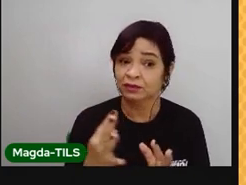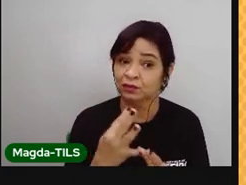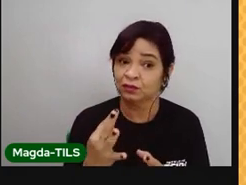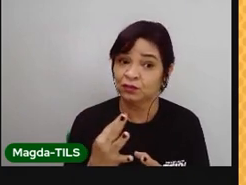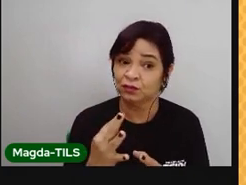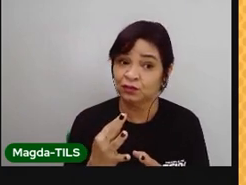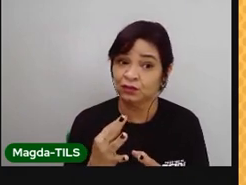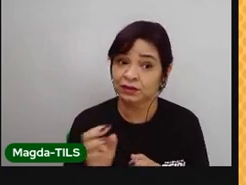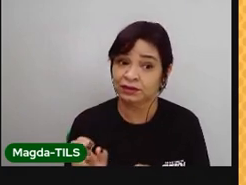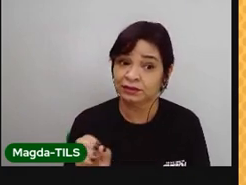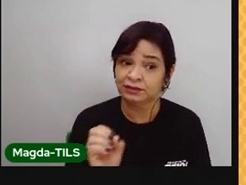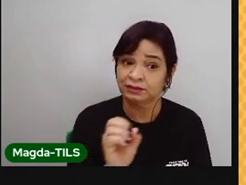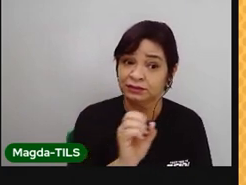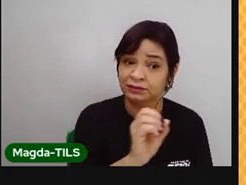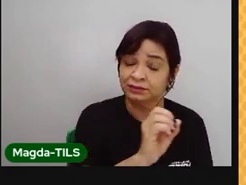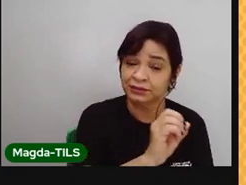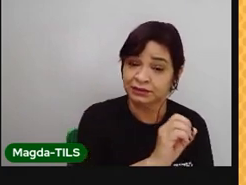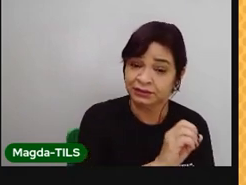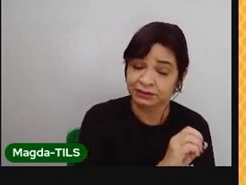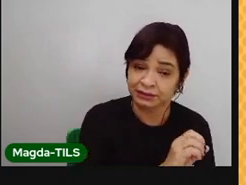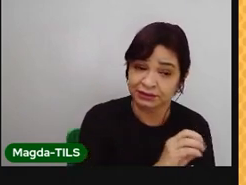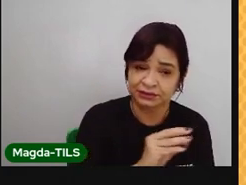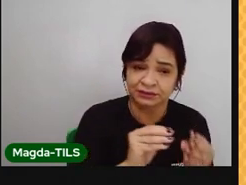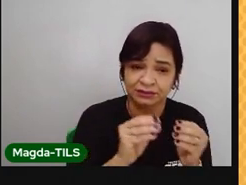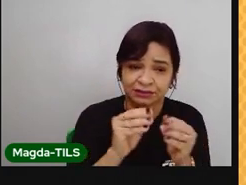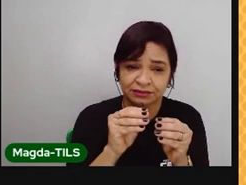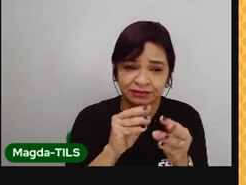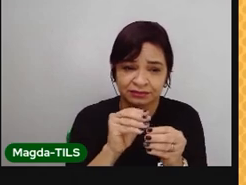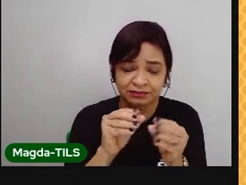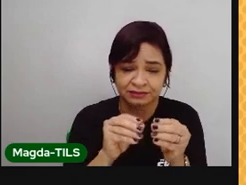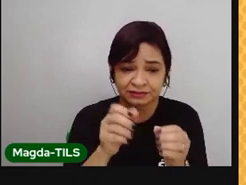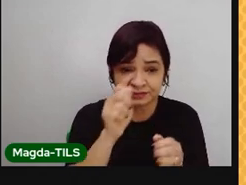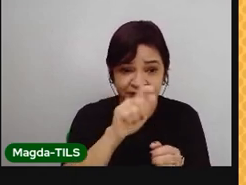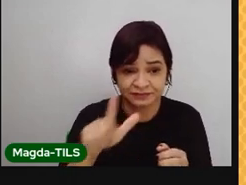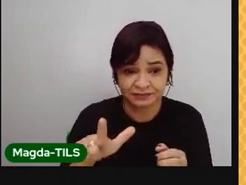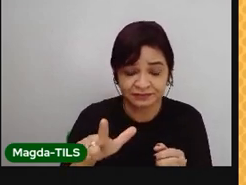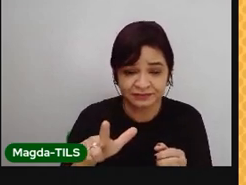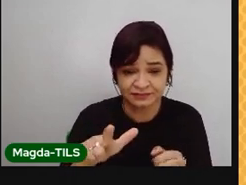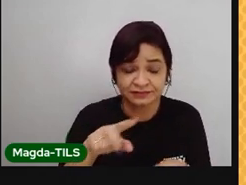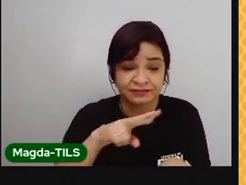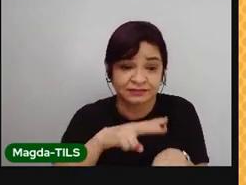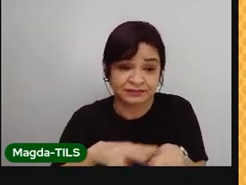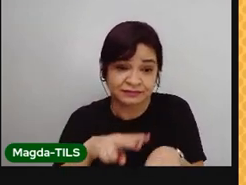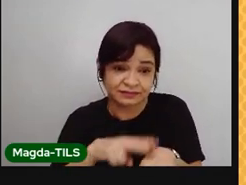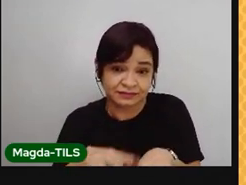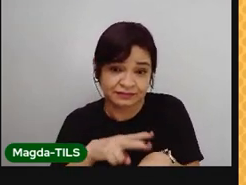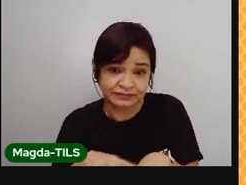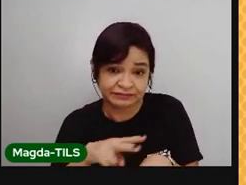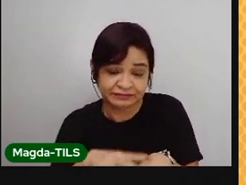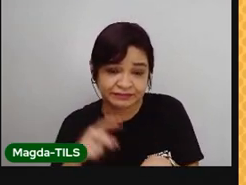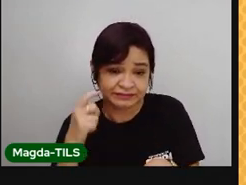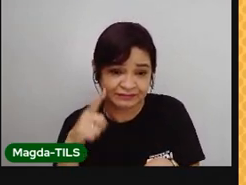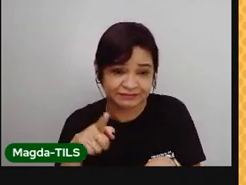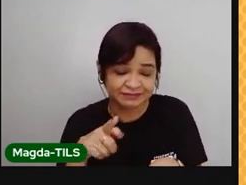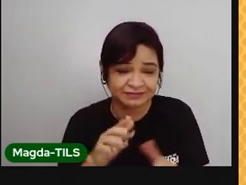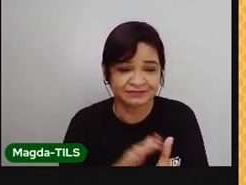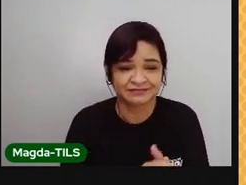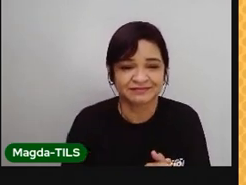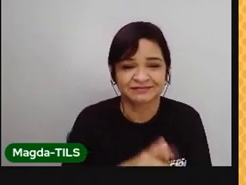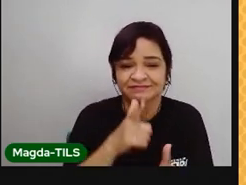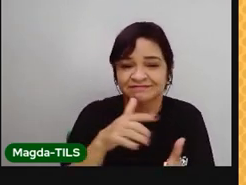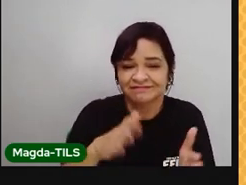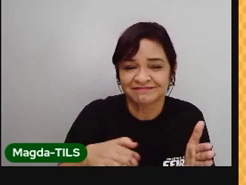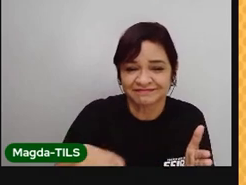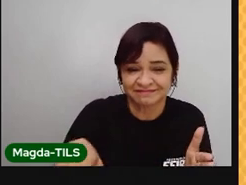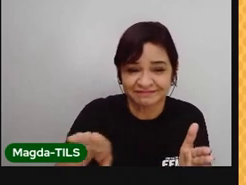planetinhas utilizando massa de modelar nas cores azul e verde para representar os mares e oceanos e os